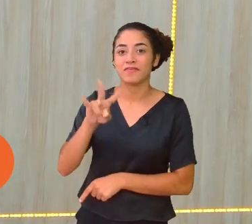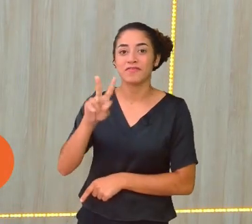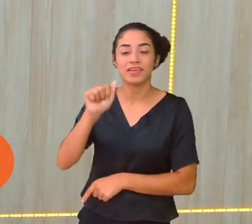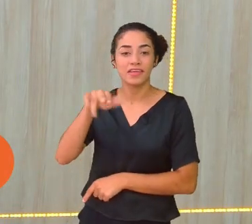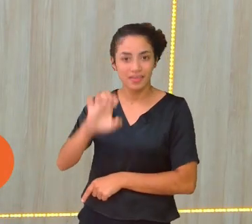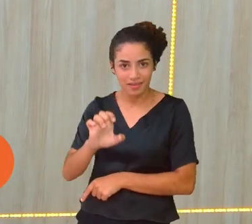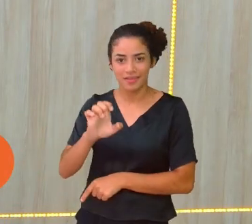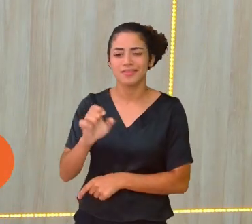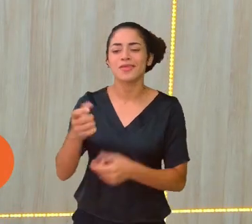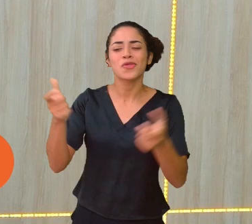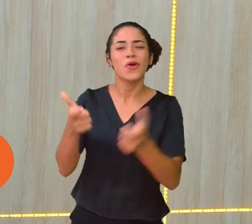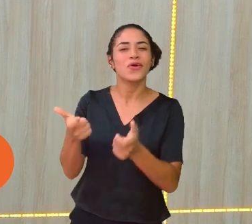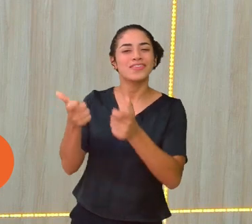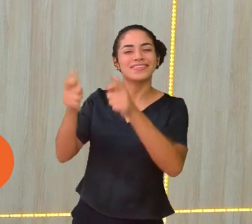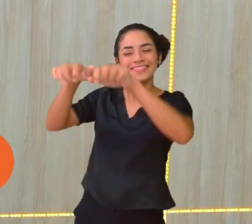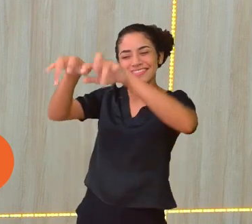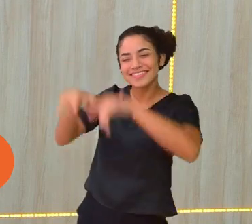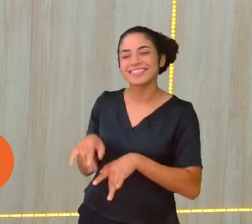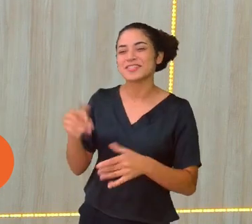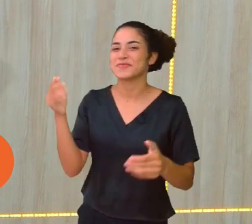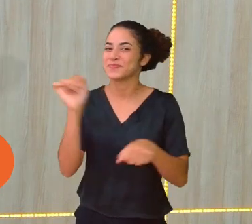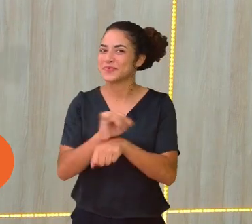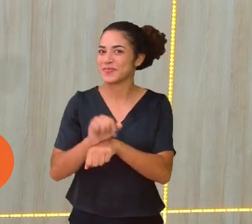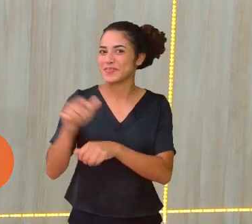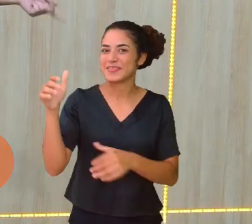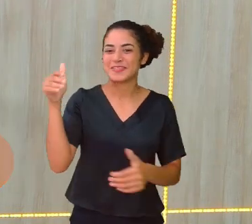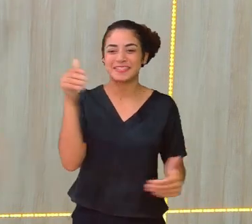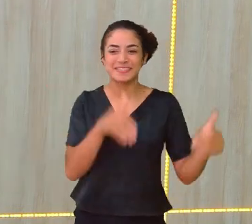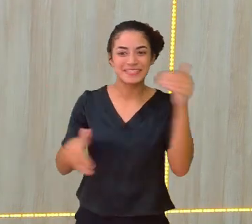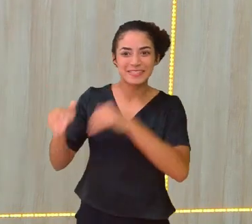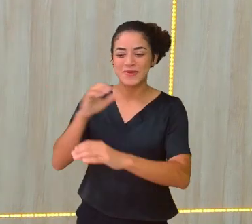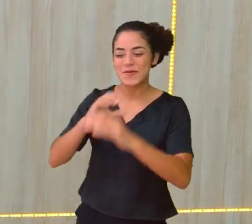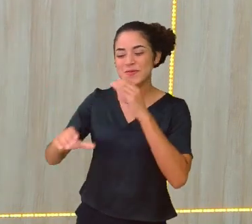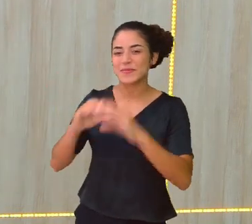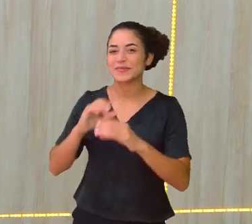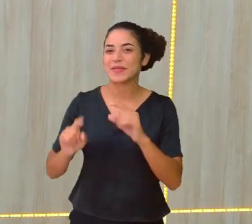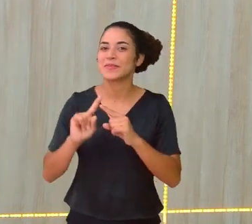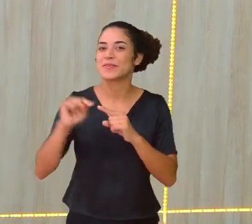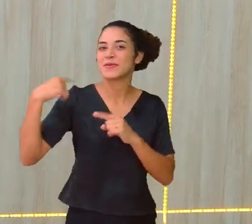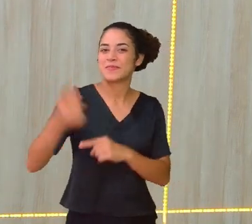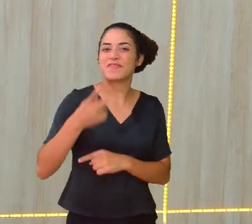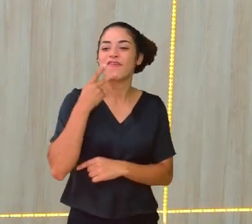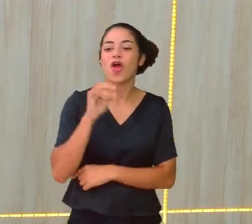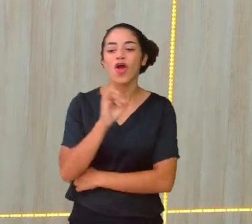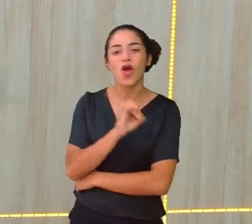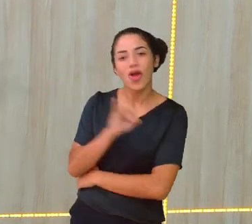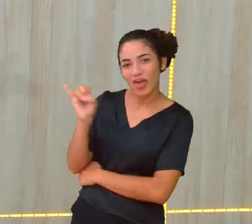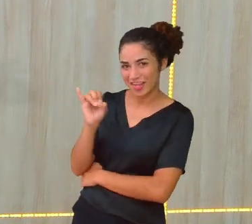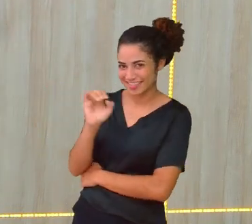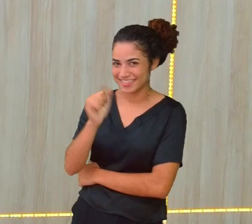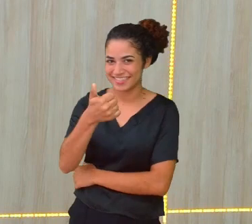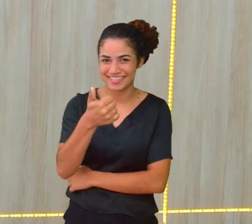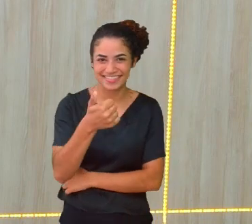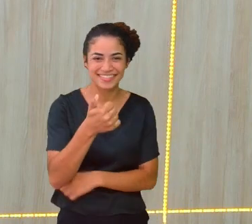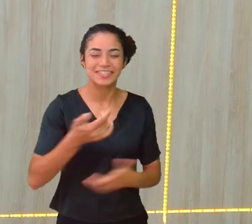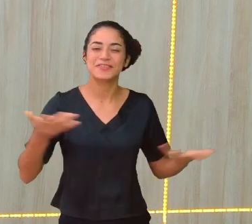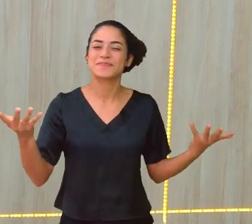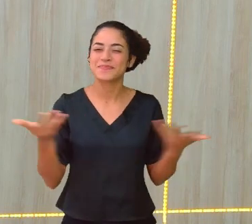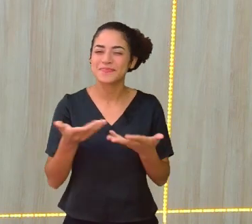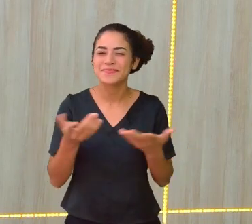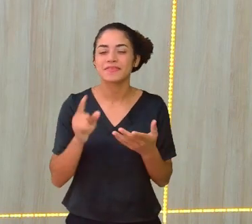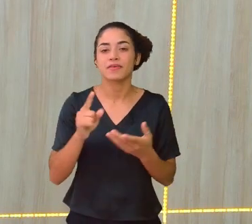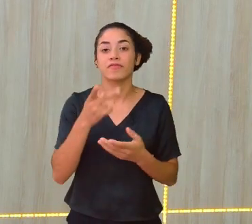onde? No chat, e esperando a comunicação de vocês. Então, daqui a pouco a gente dá um oizinho para ela, porque antes, pensando ainda